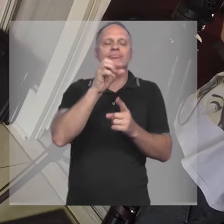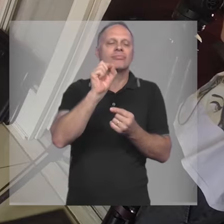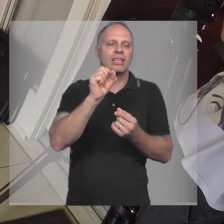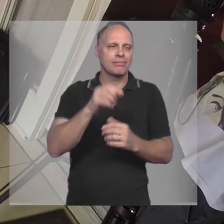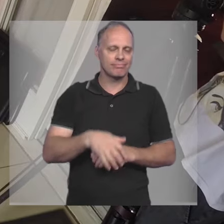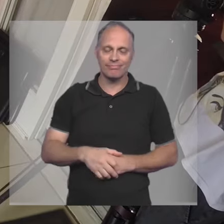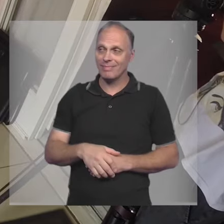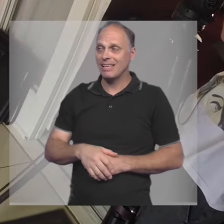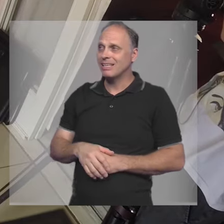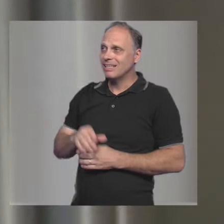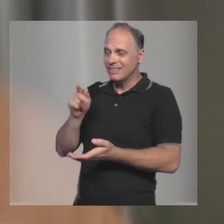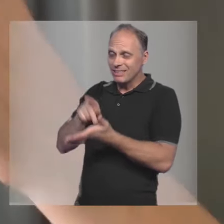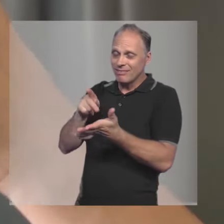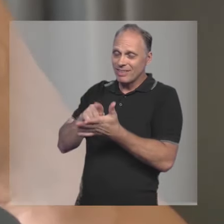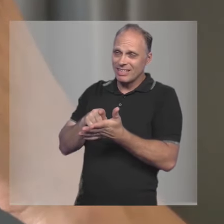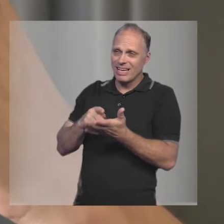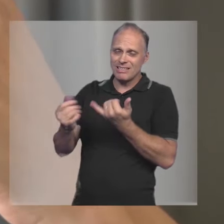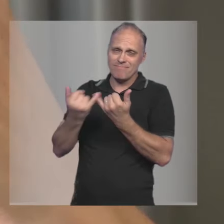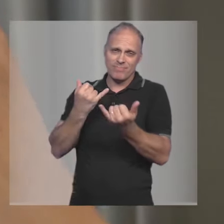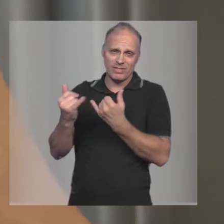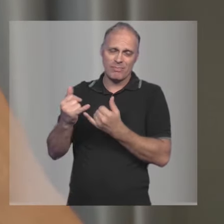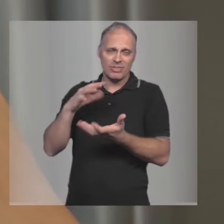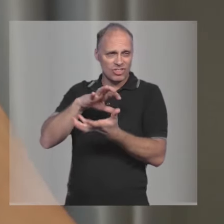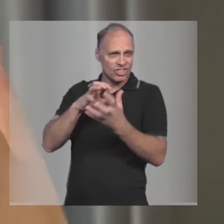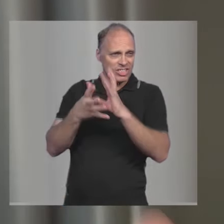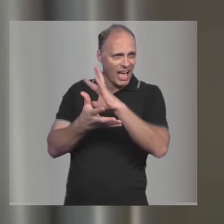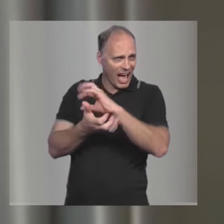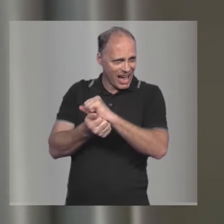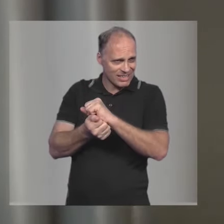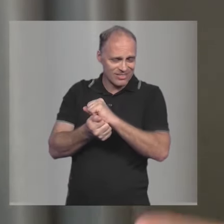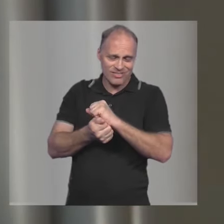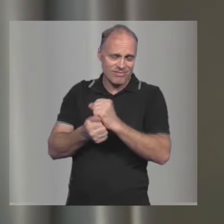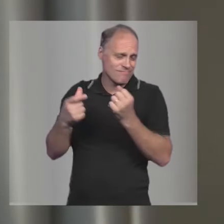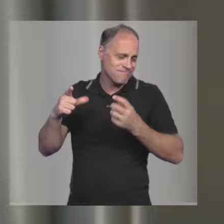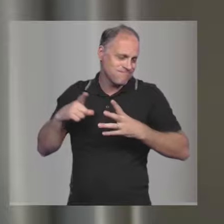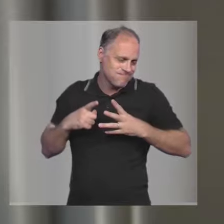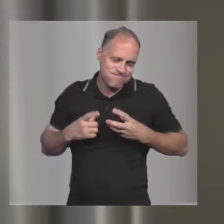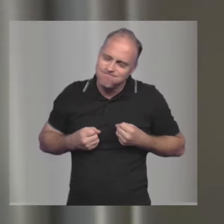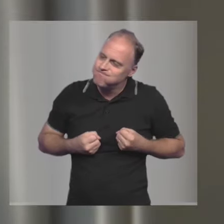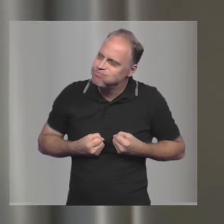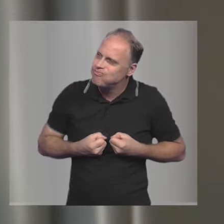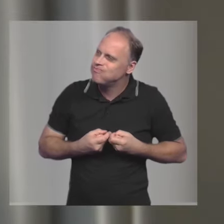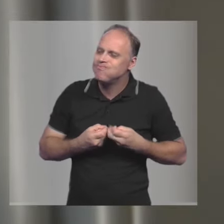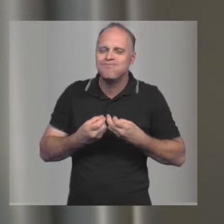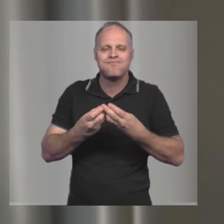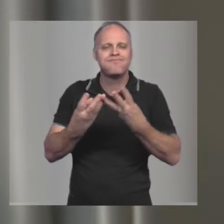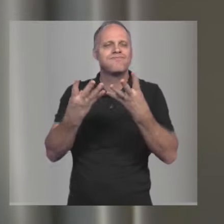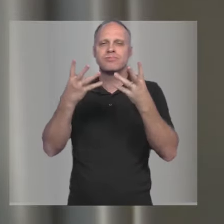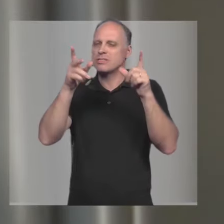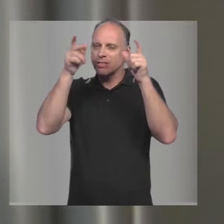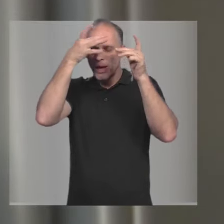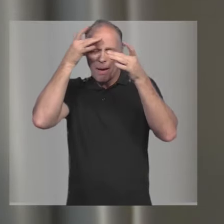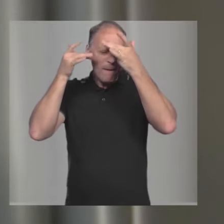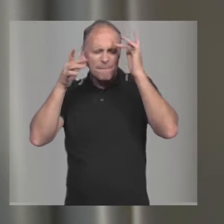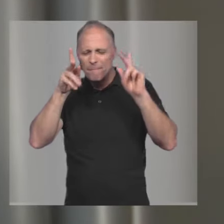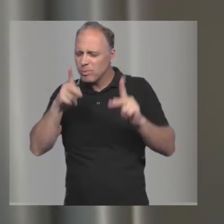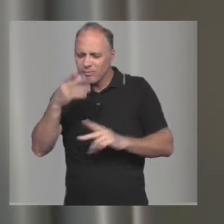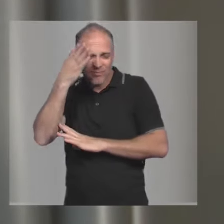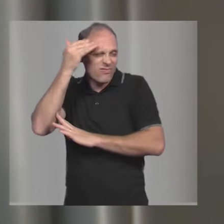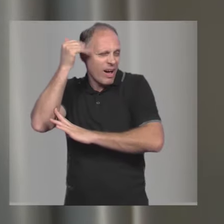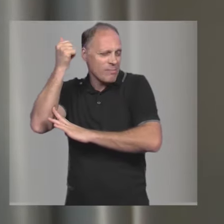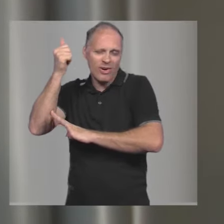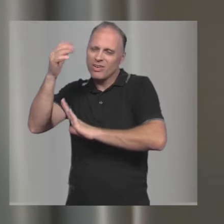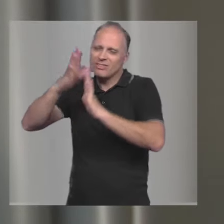Caramba, eu acho que assim, ó, em matéria de arte, eu curto muita gente, eu curto muito aqueles